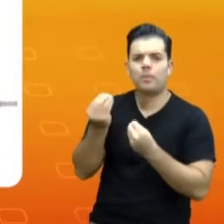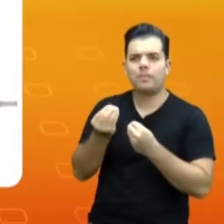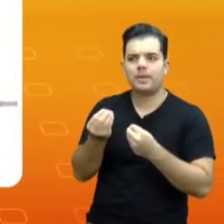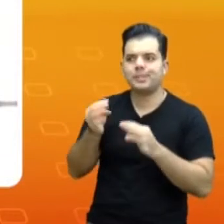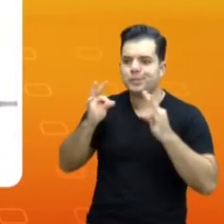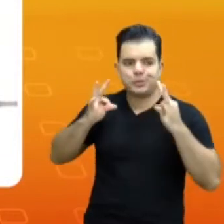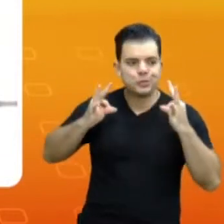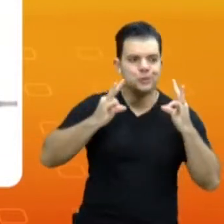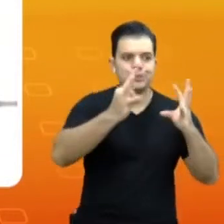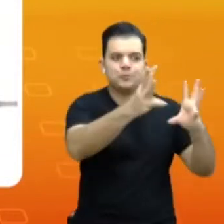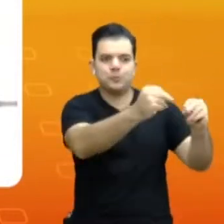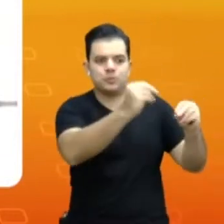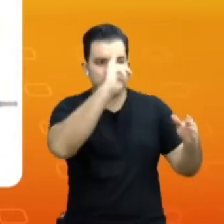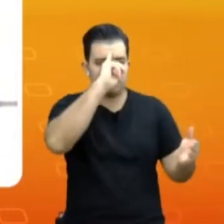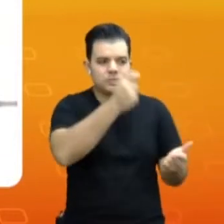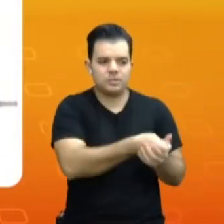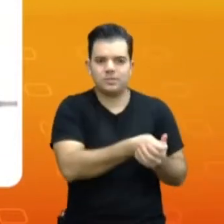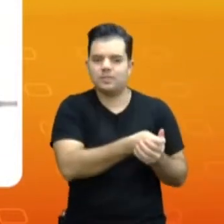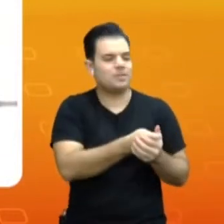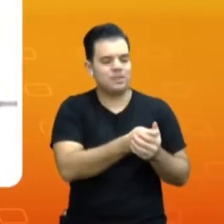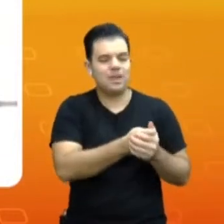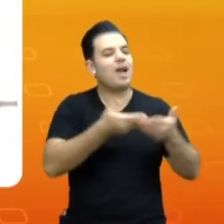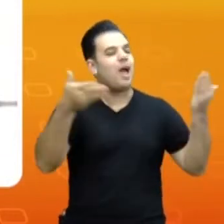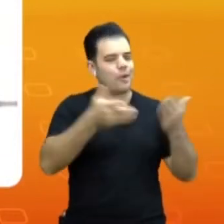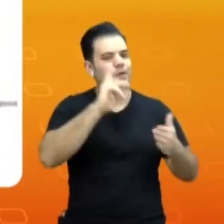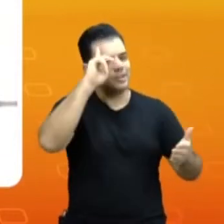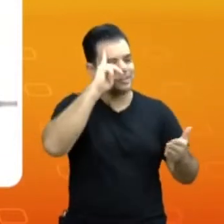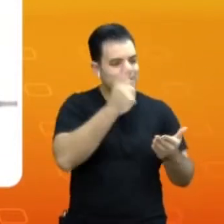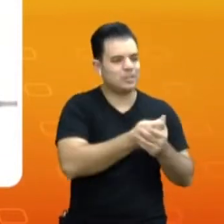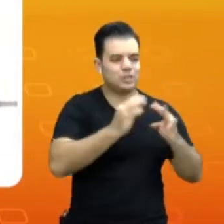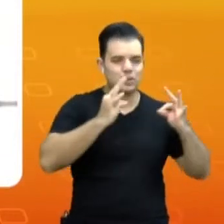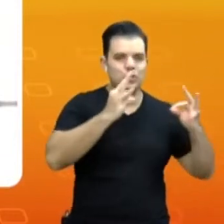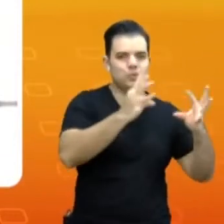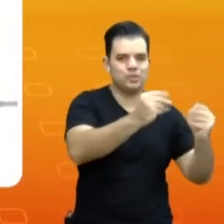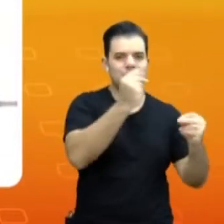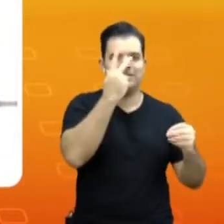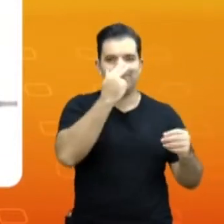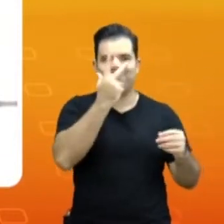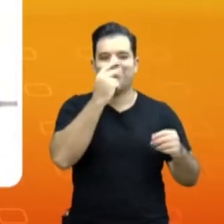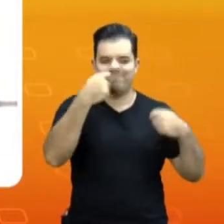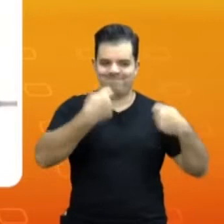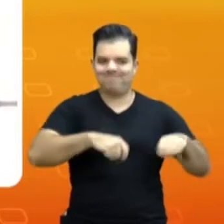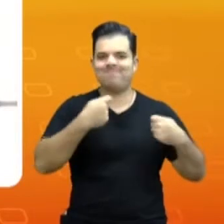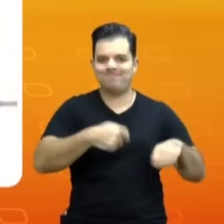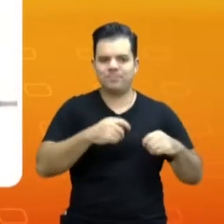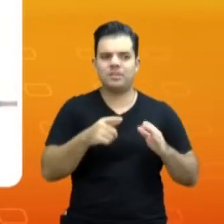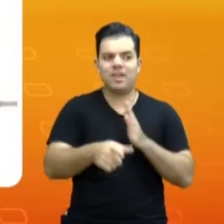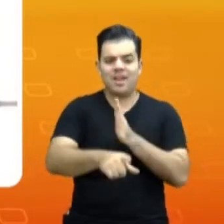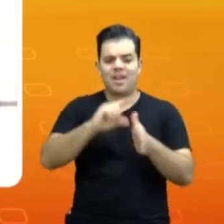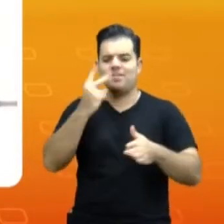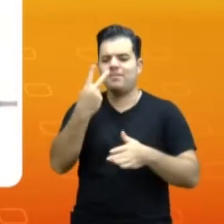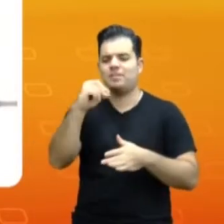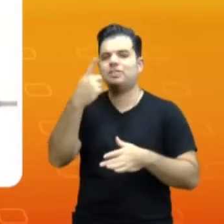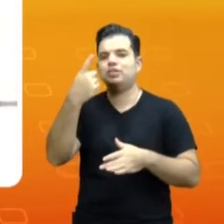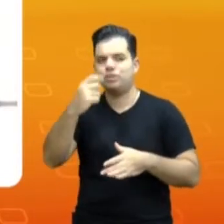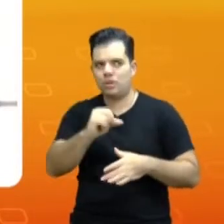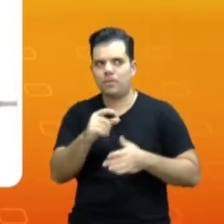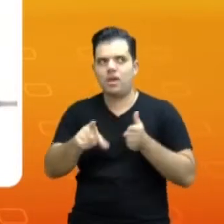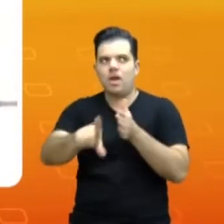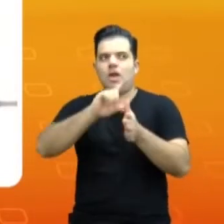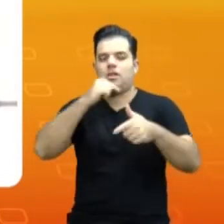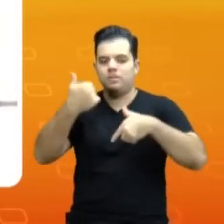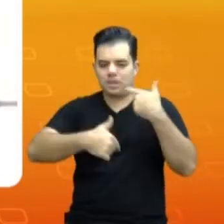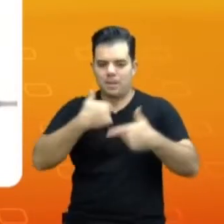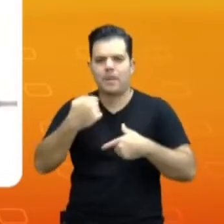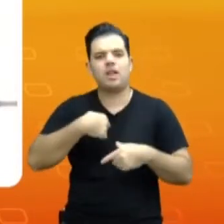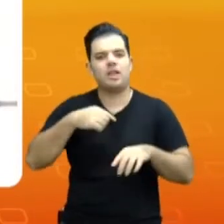na totalidade. Dessa vez foi na totalidade. E forçosos, né? A gente já tinha essa previsão em 2019. Eu, por aqui